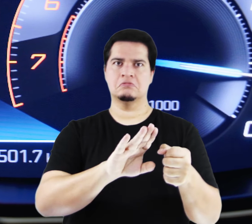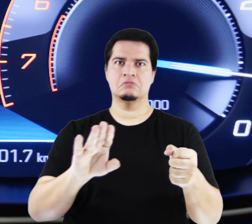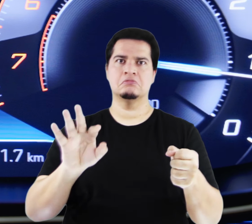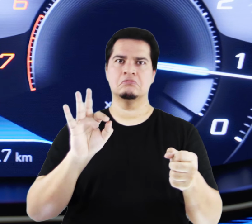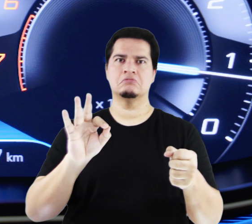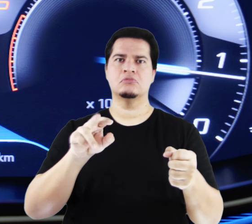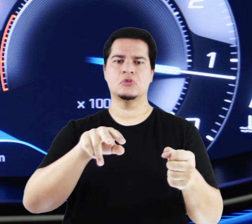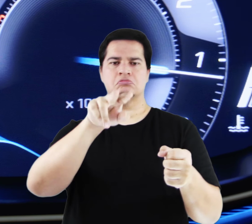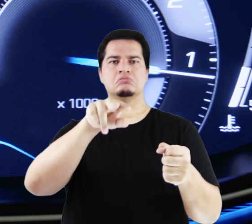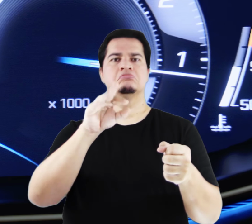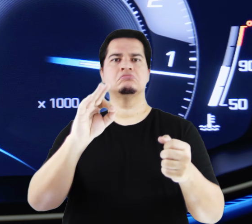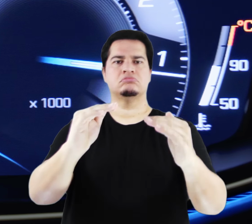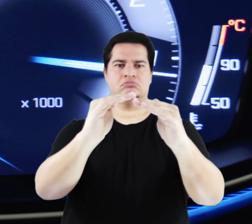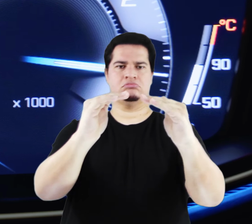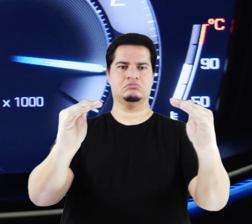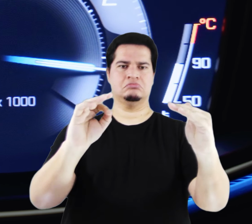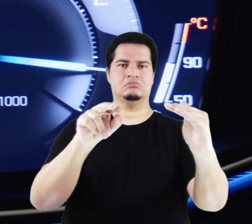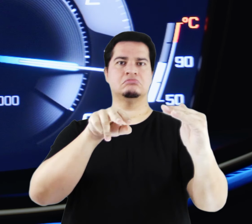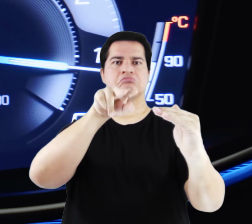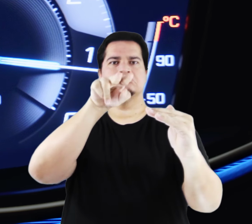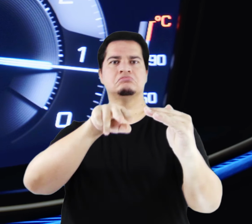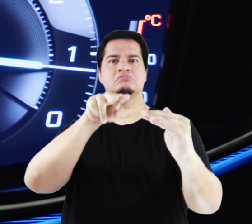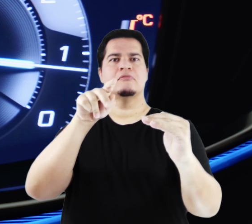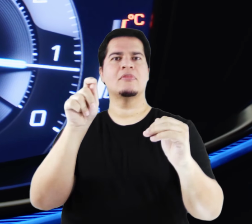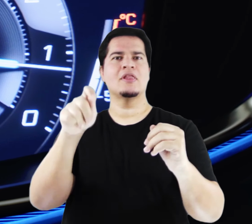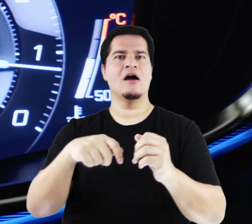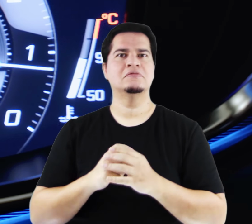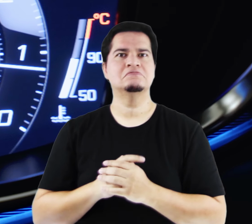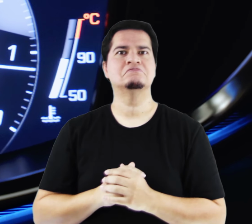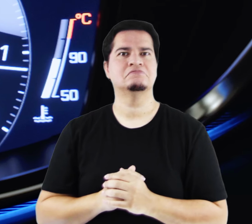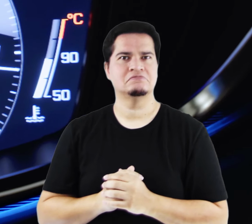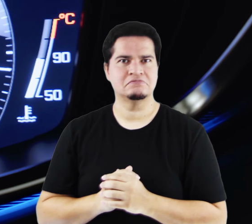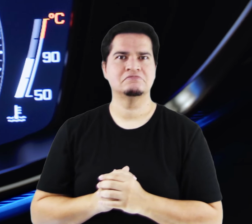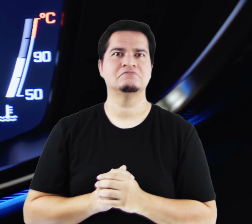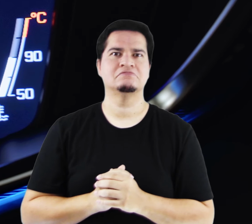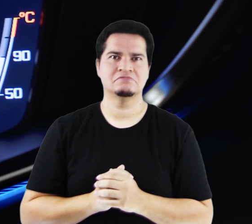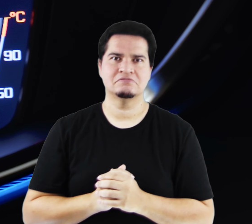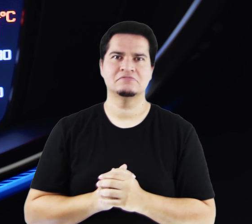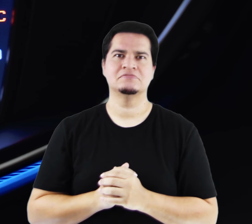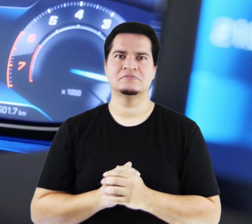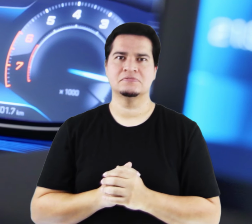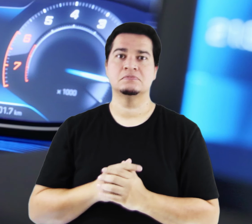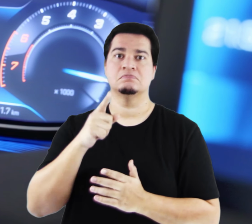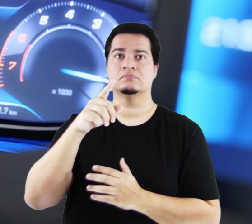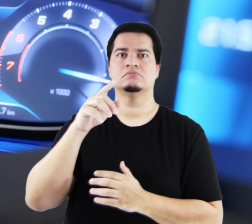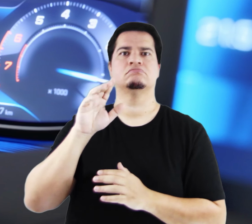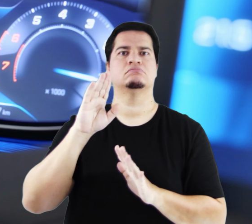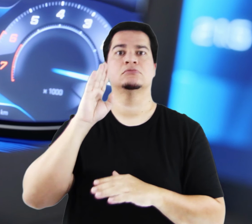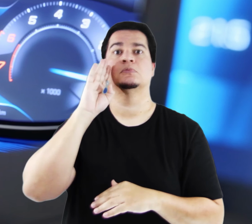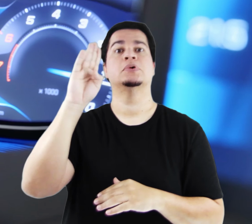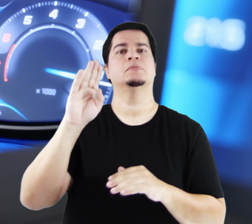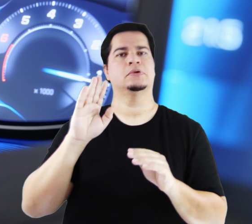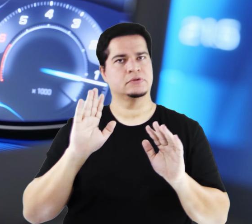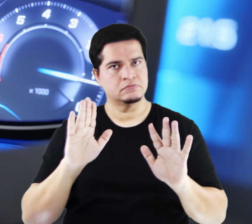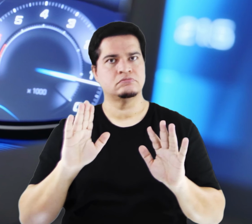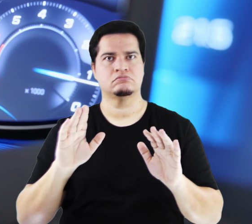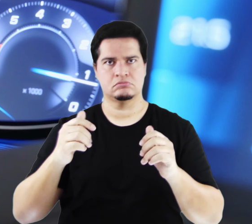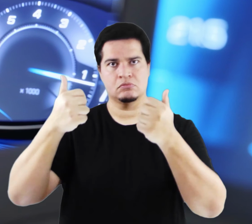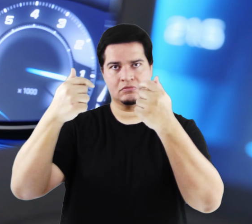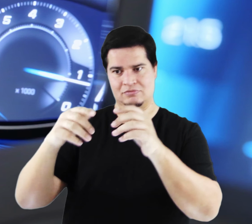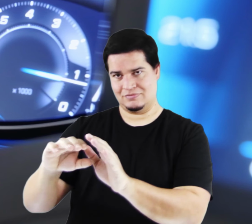veículo, né? Então é muito legal você ter isso aqui como a sua interface principal, né? Ao mesmo